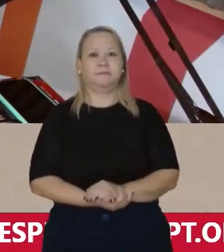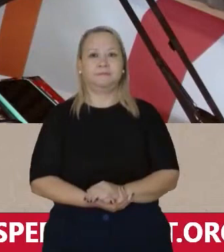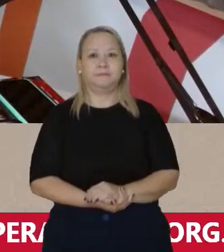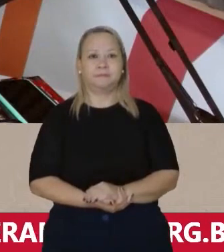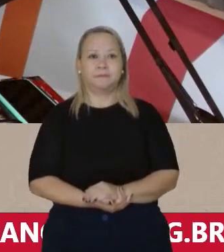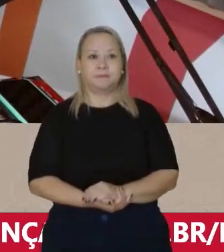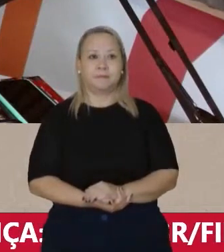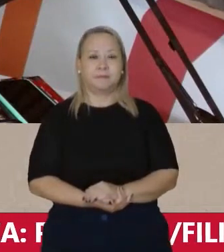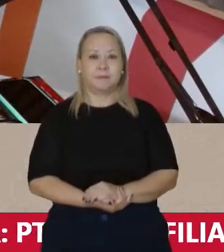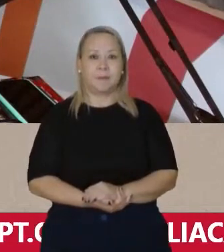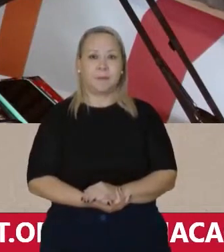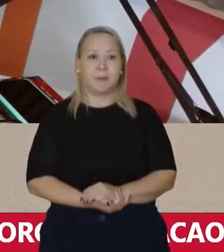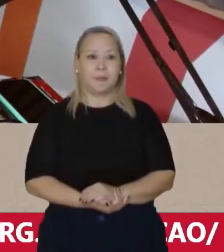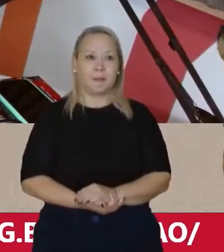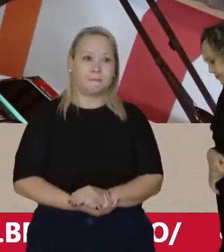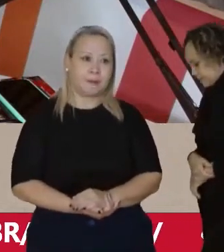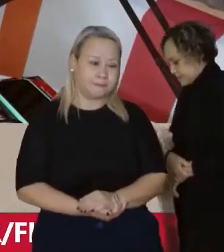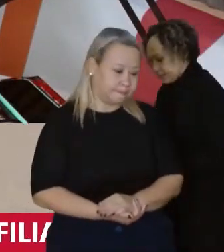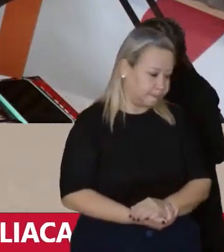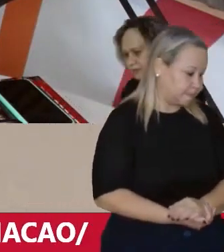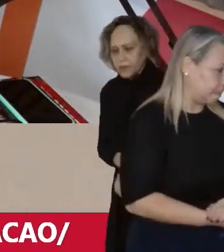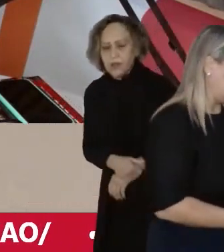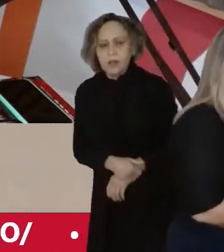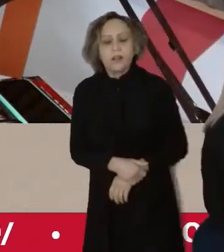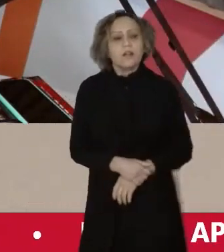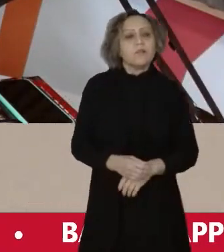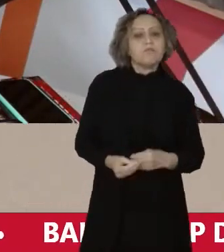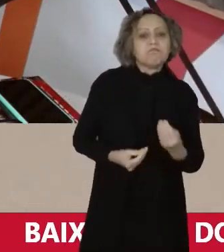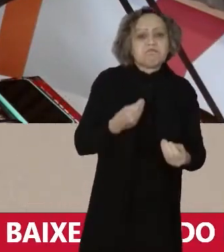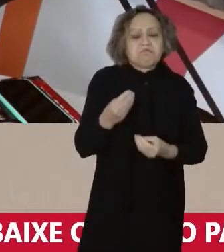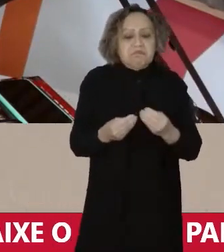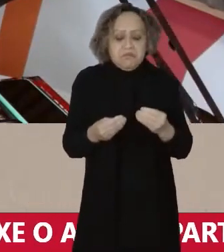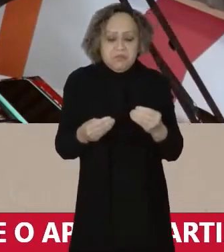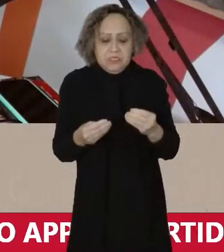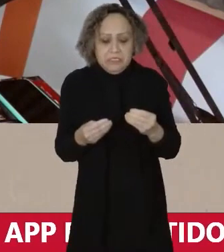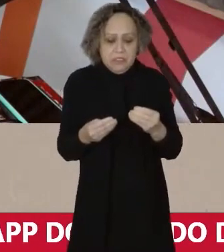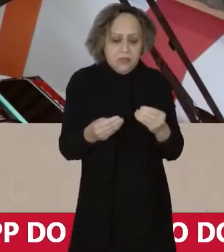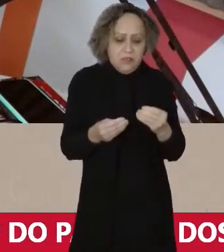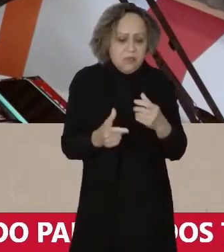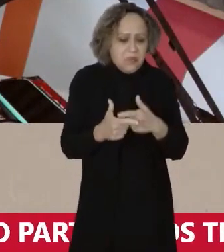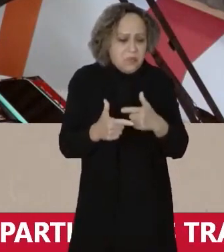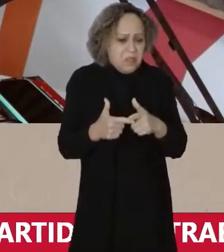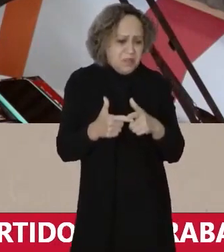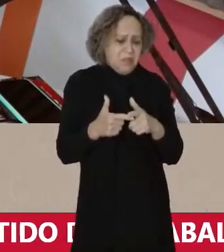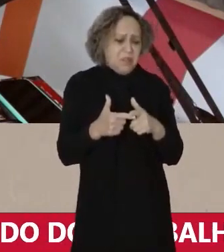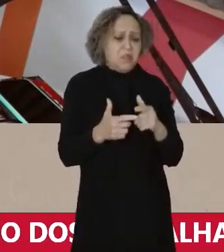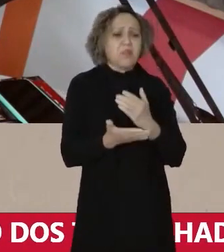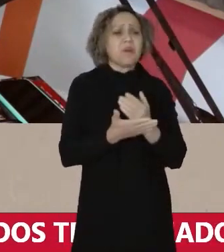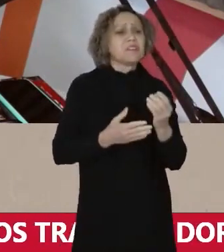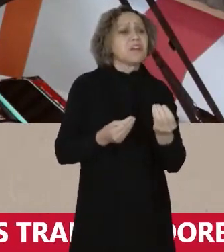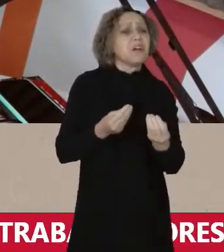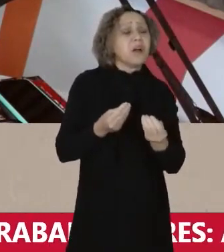O impacto começa quando a pandemia chega, o povo já estava ficando esguelado, com a mão